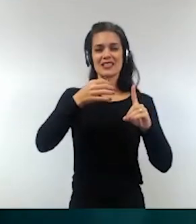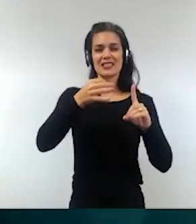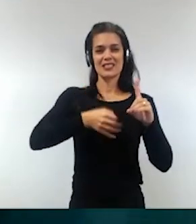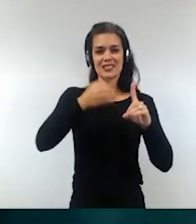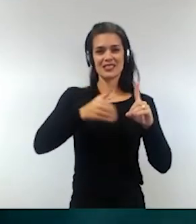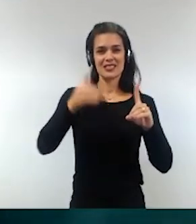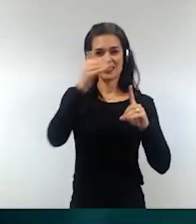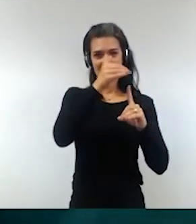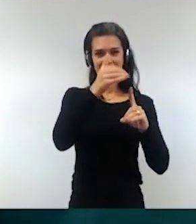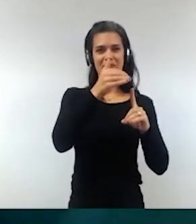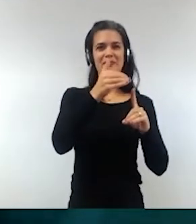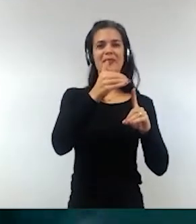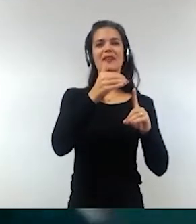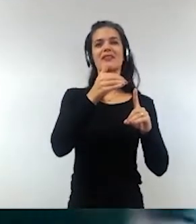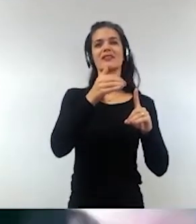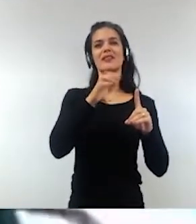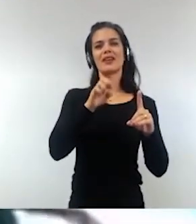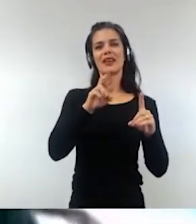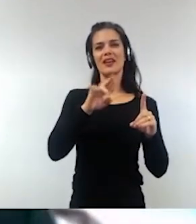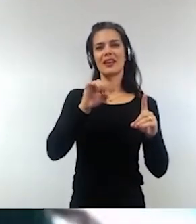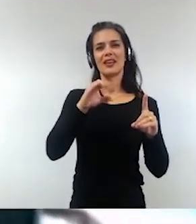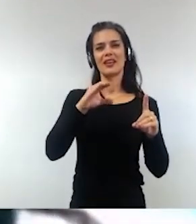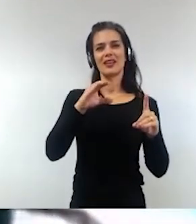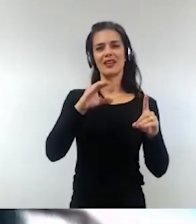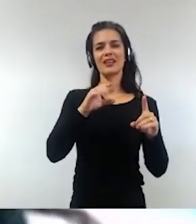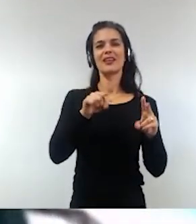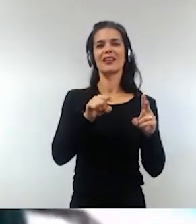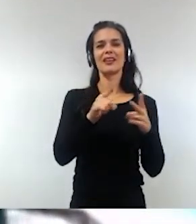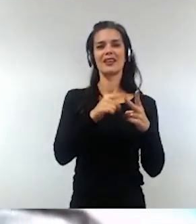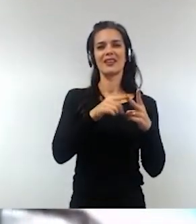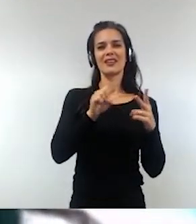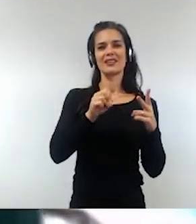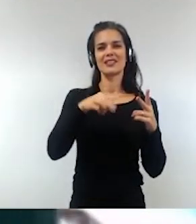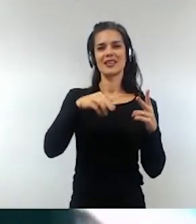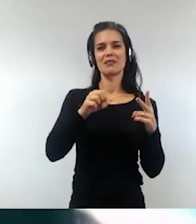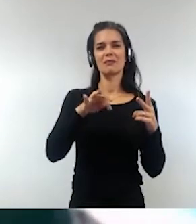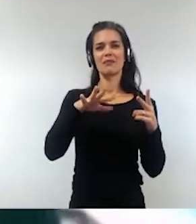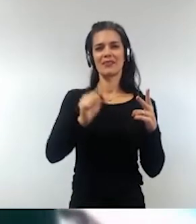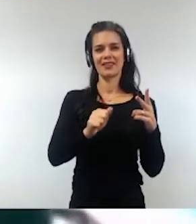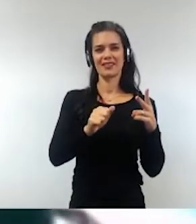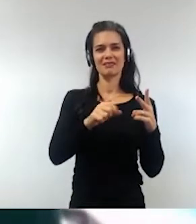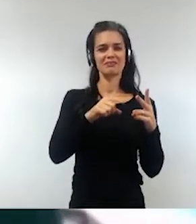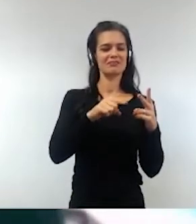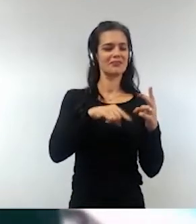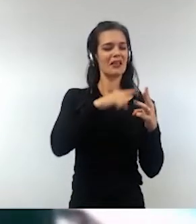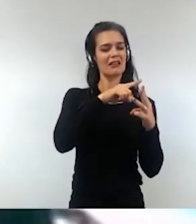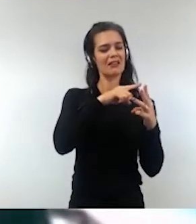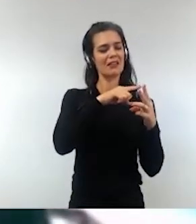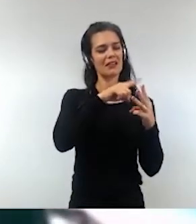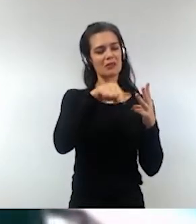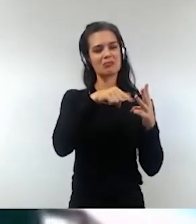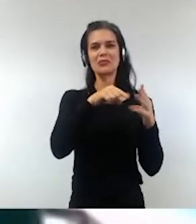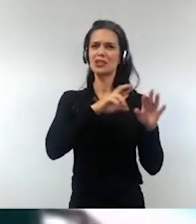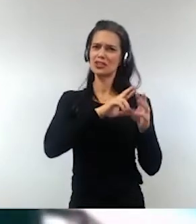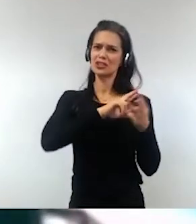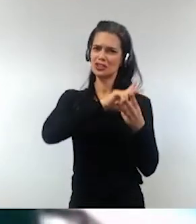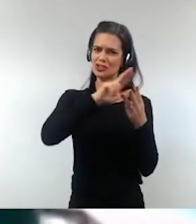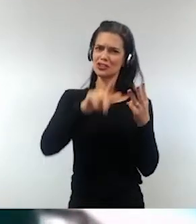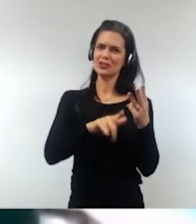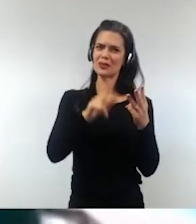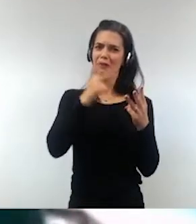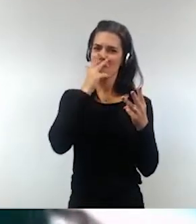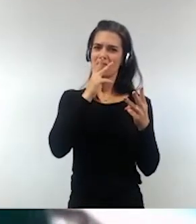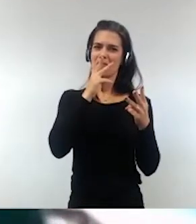Samantha. São cada um numa posição diferente, é interessante, né? A composição desse painel acabou sendo bem